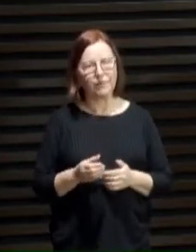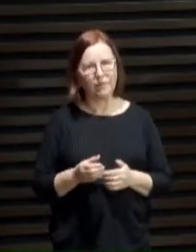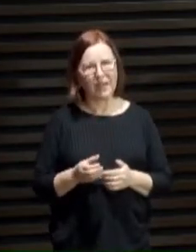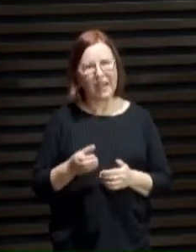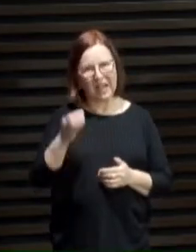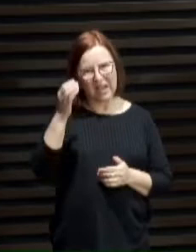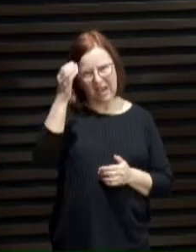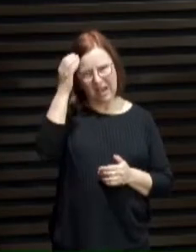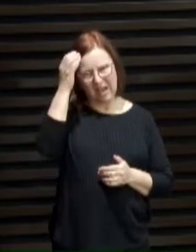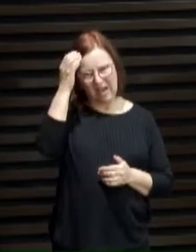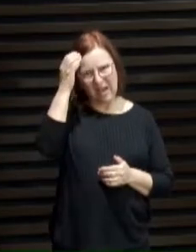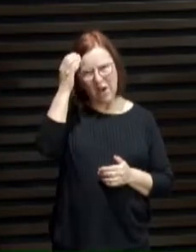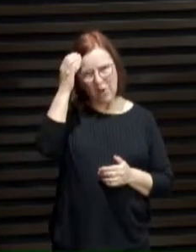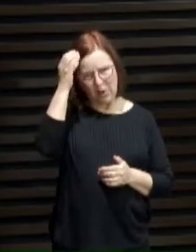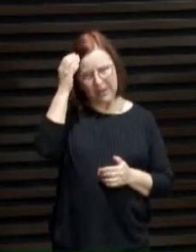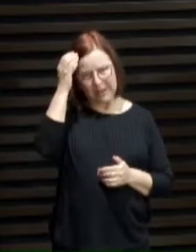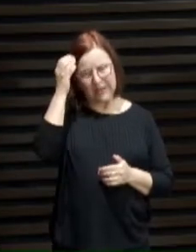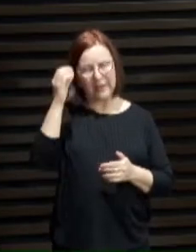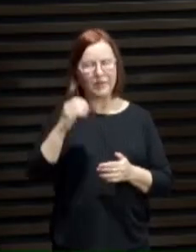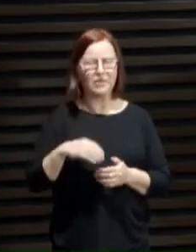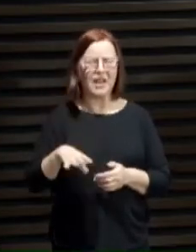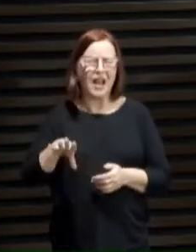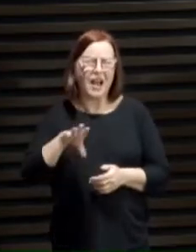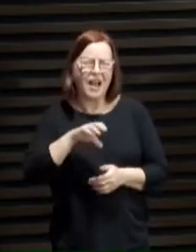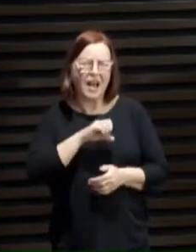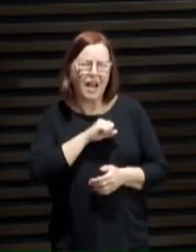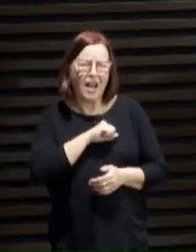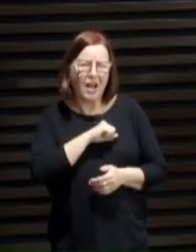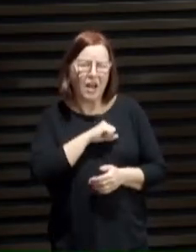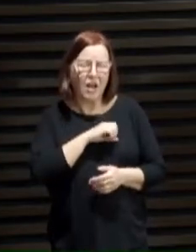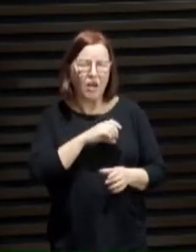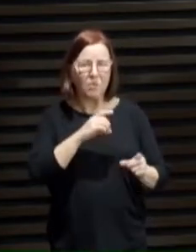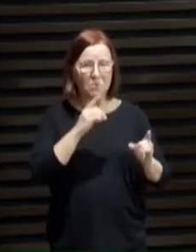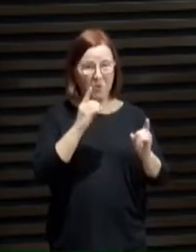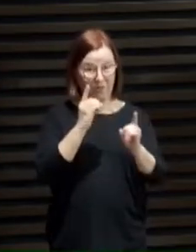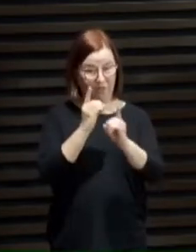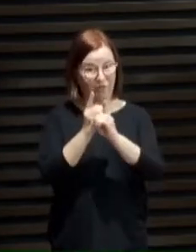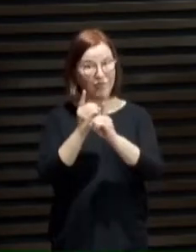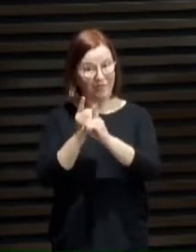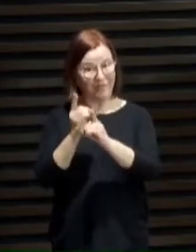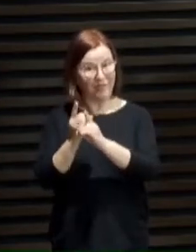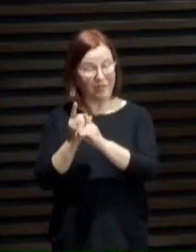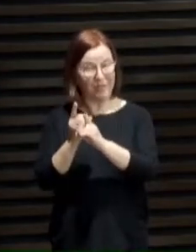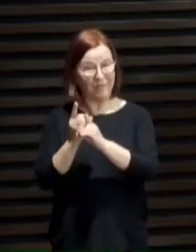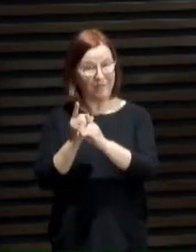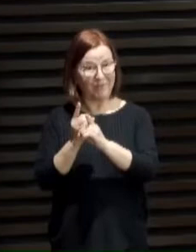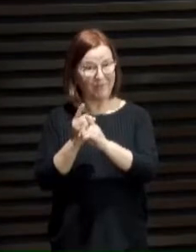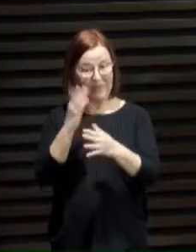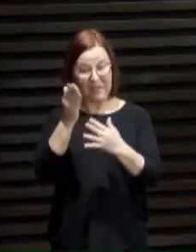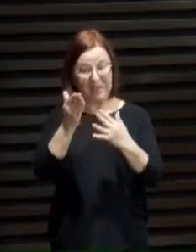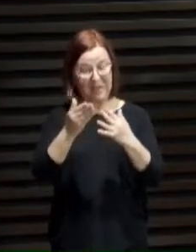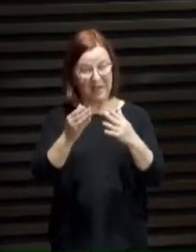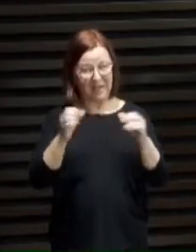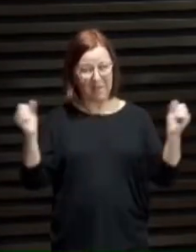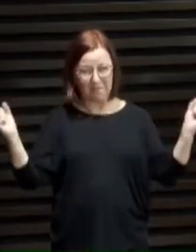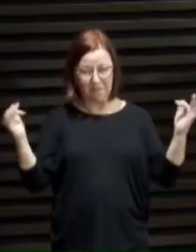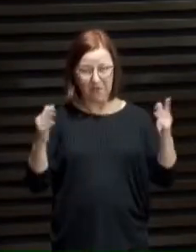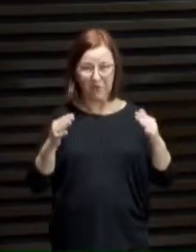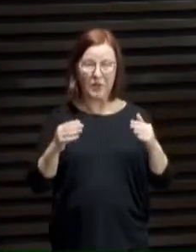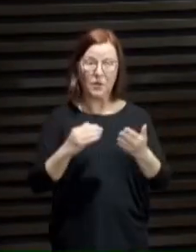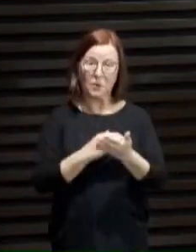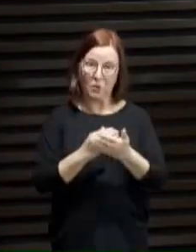de que ele amou aqueles homens que saíram da multidão, que passaram a